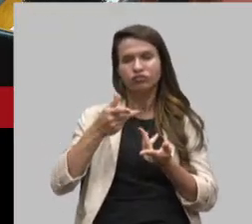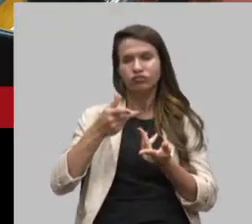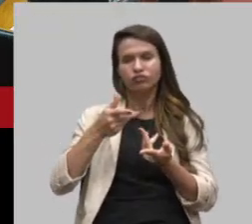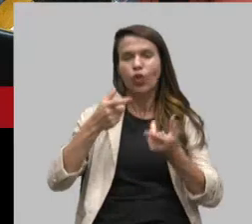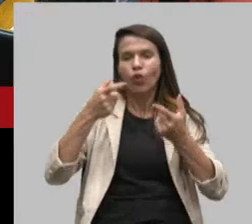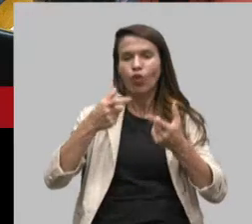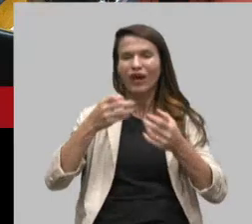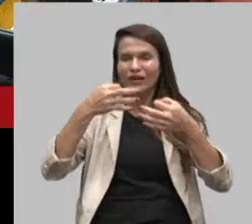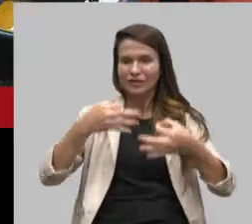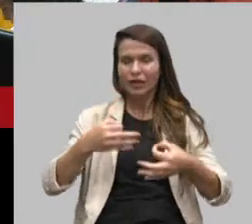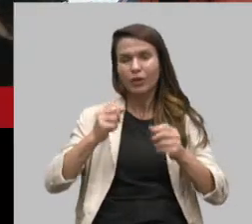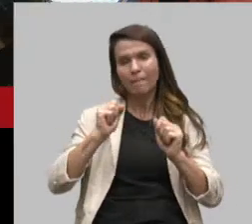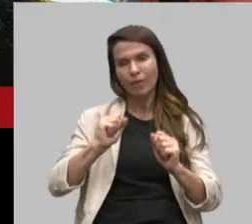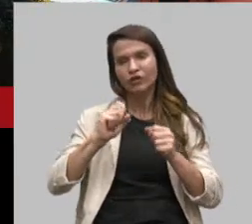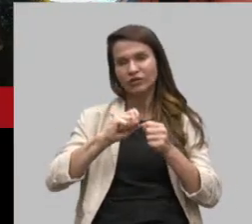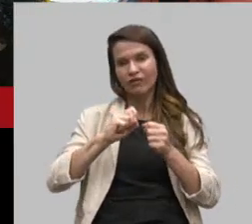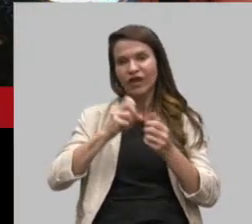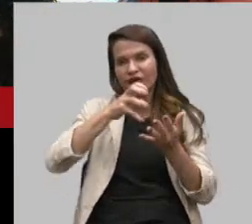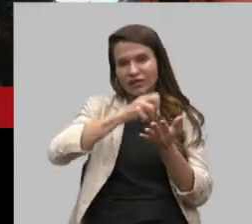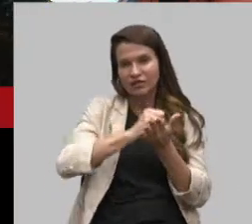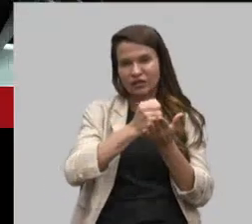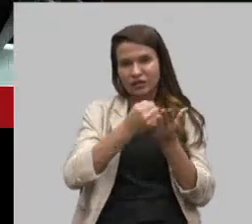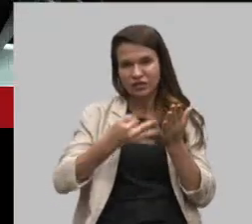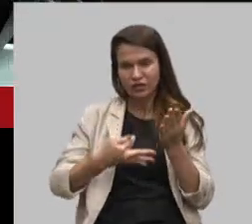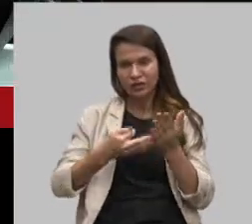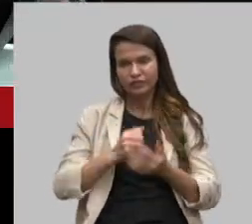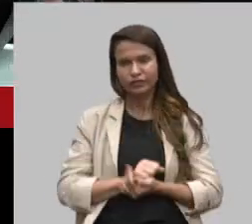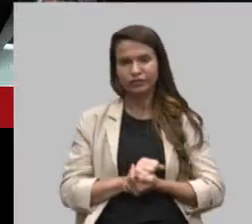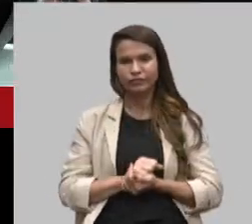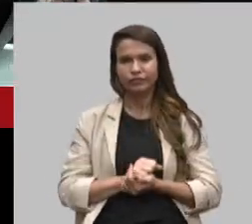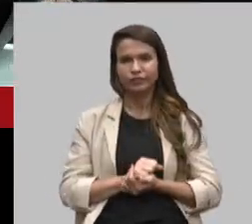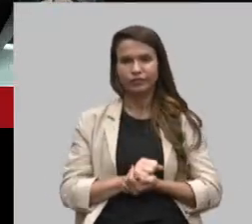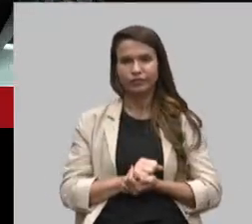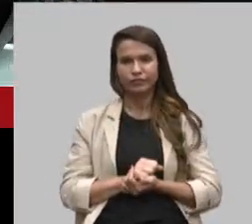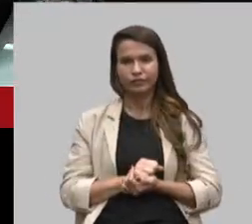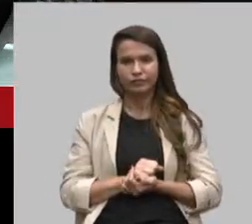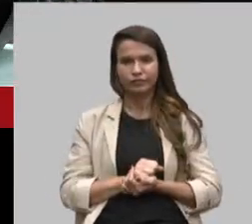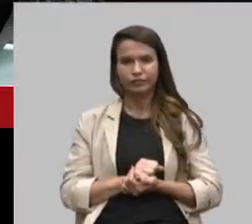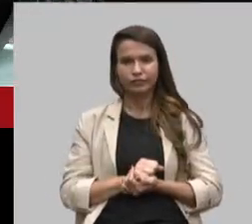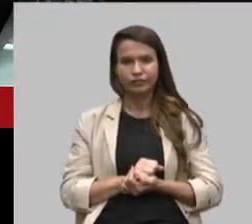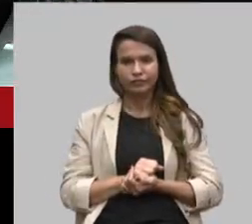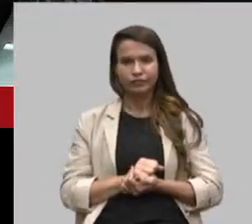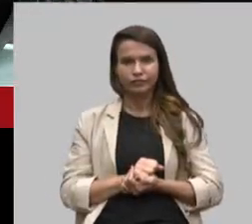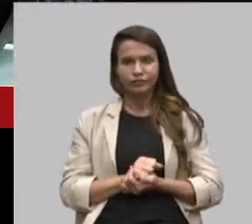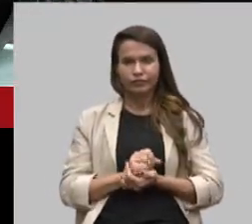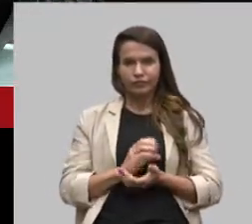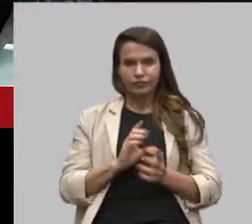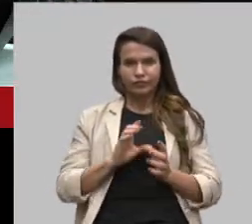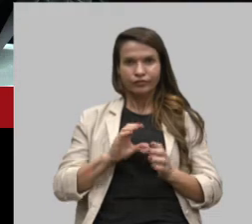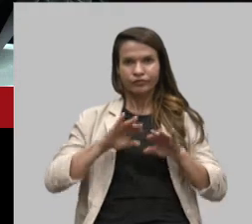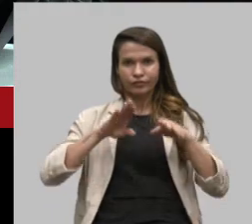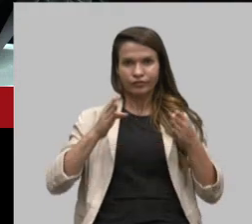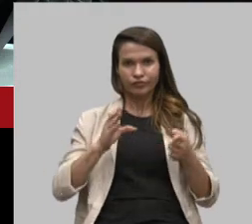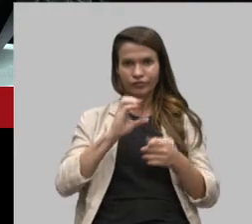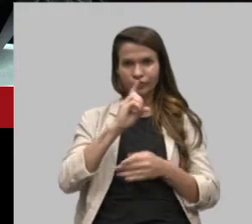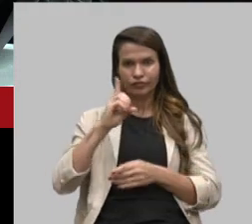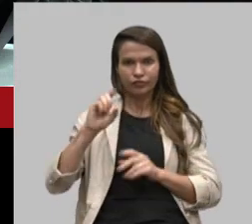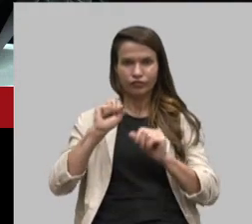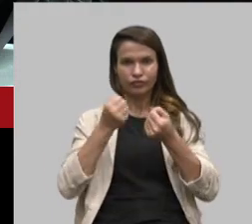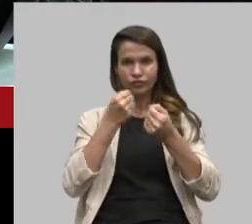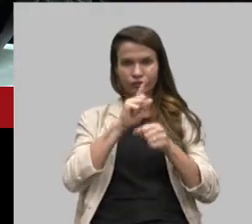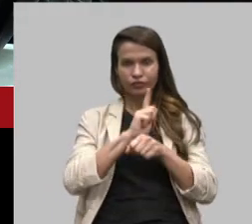podit as inses aenes do subtema 3 fortalecimento da gestão